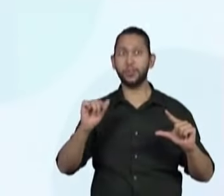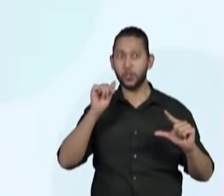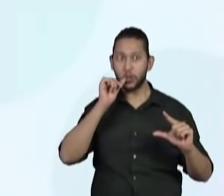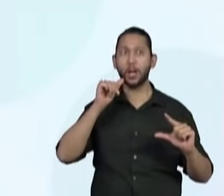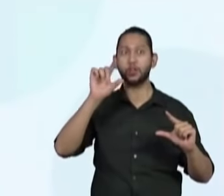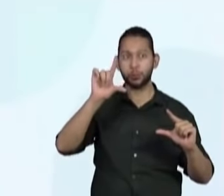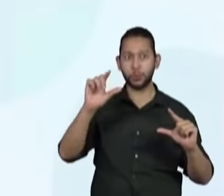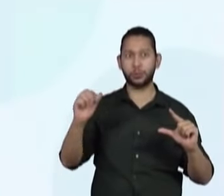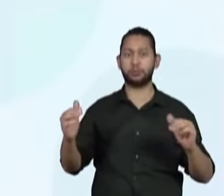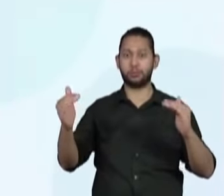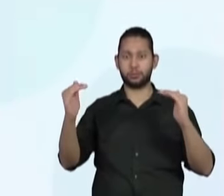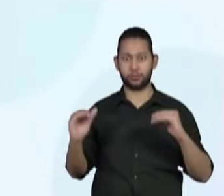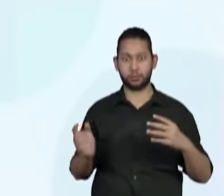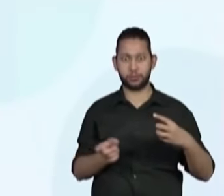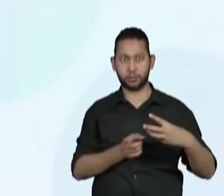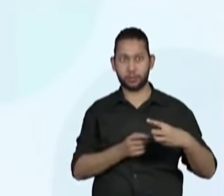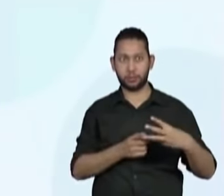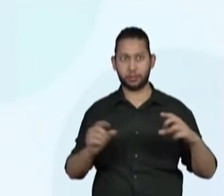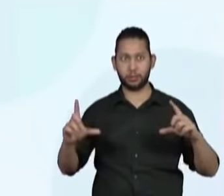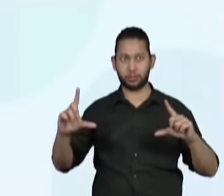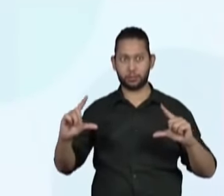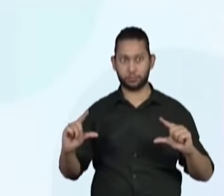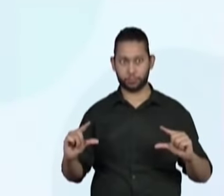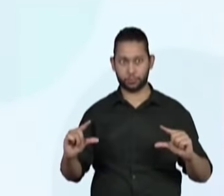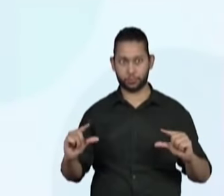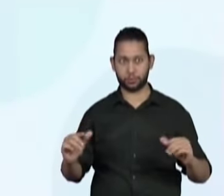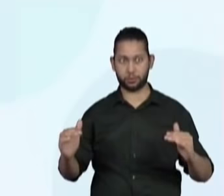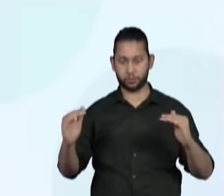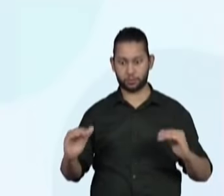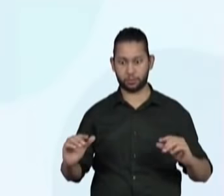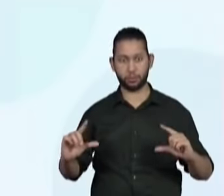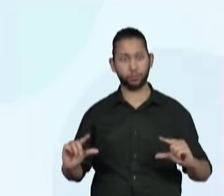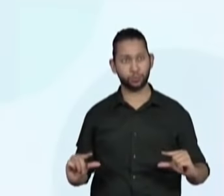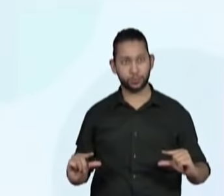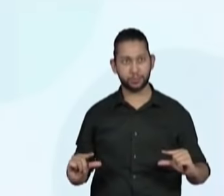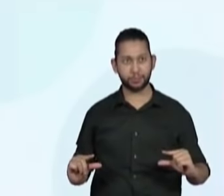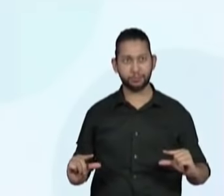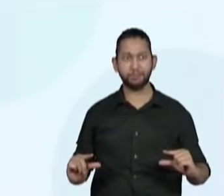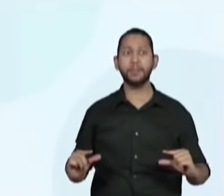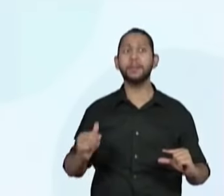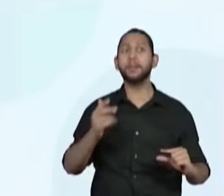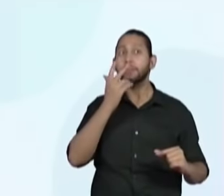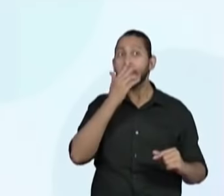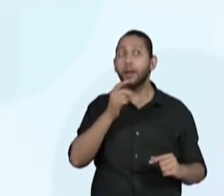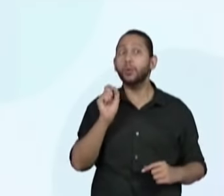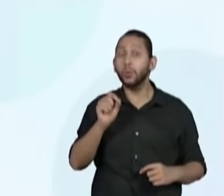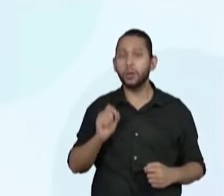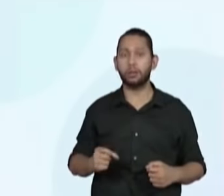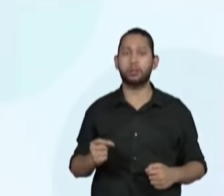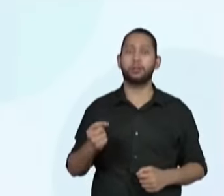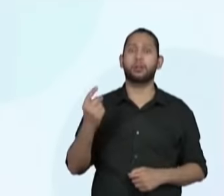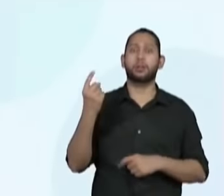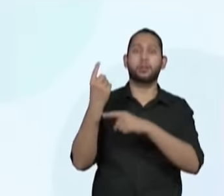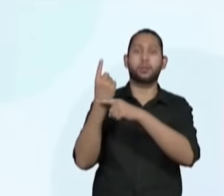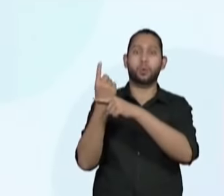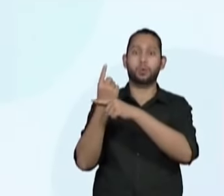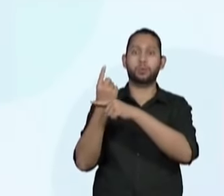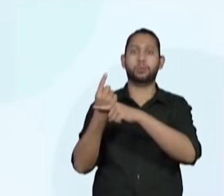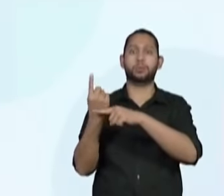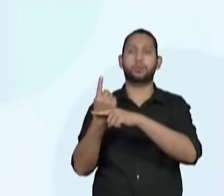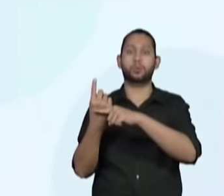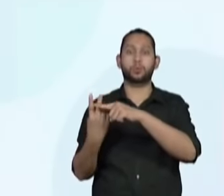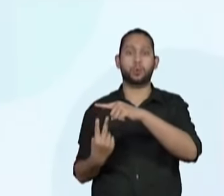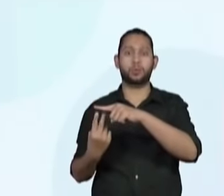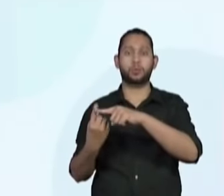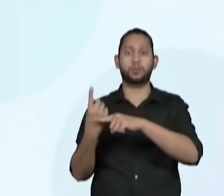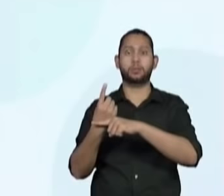Na terceira figura, um quarto da flecha. E na última figura, nós temos um oitavo da flecha. Aí, observe